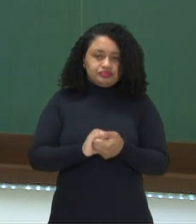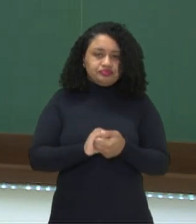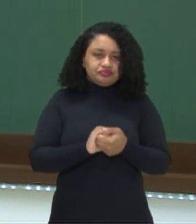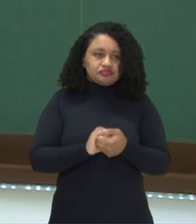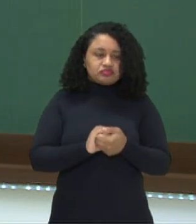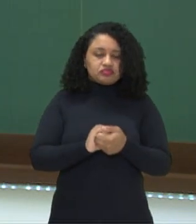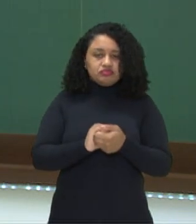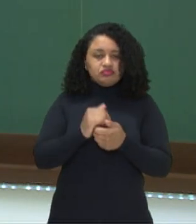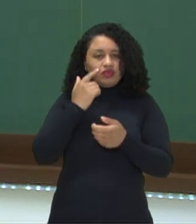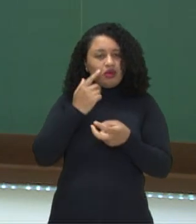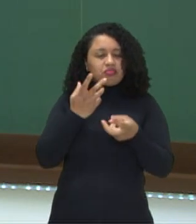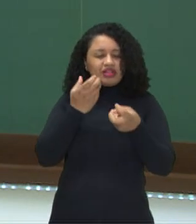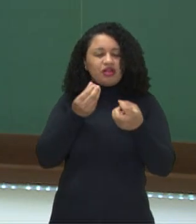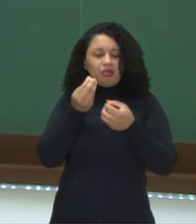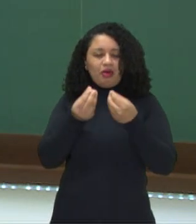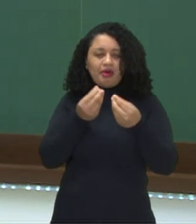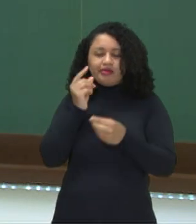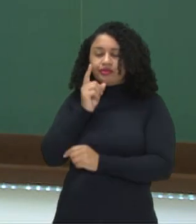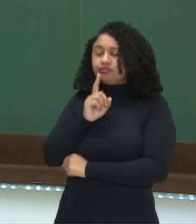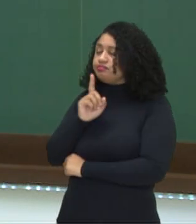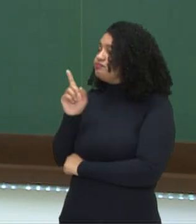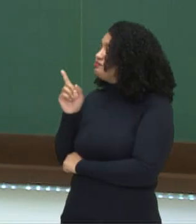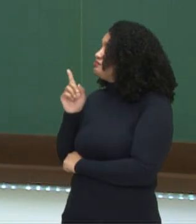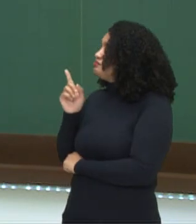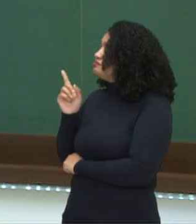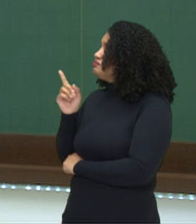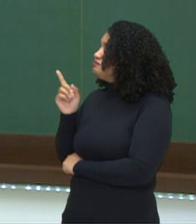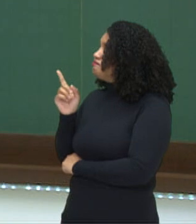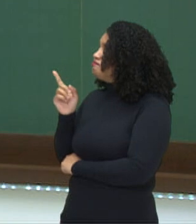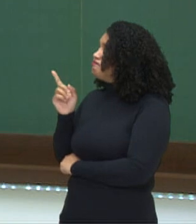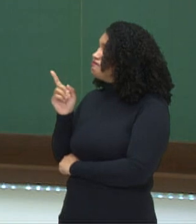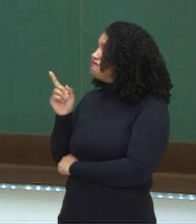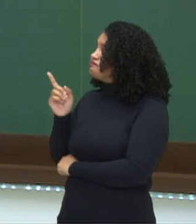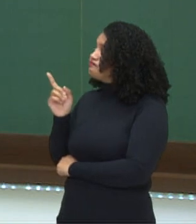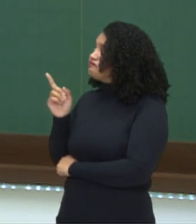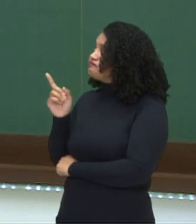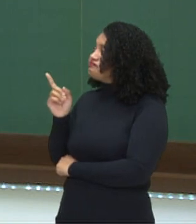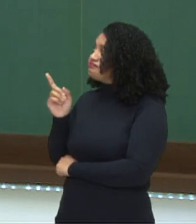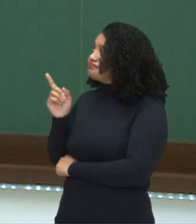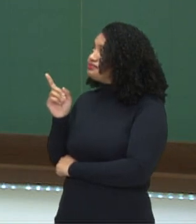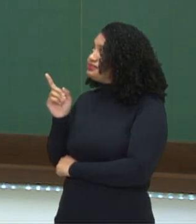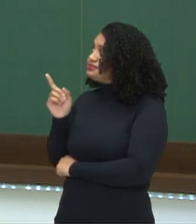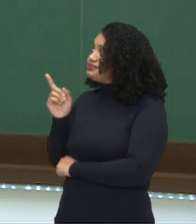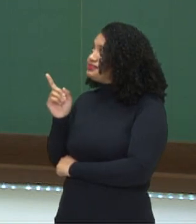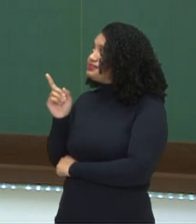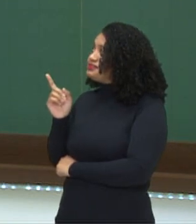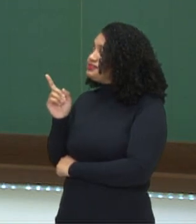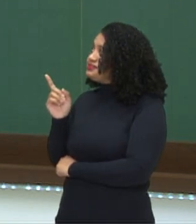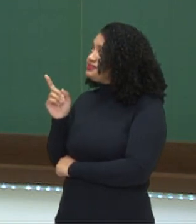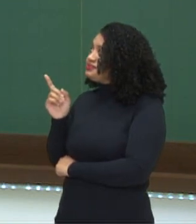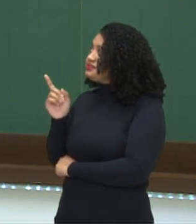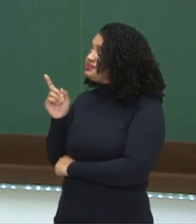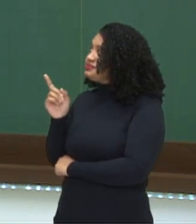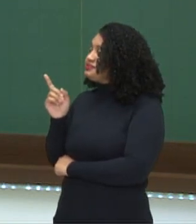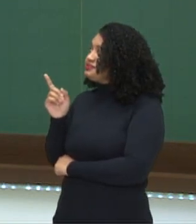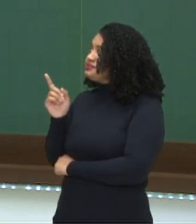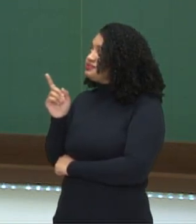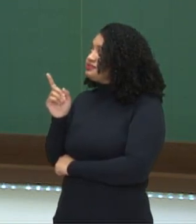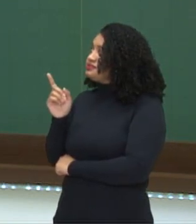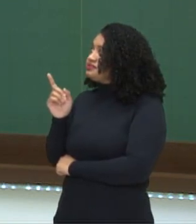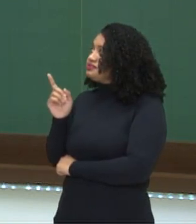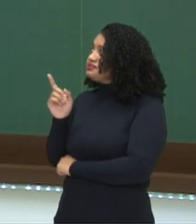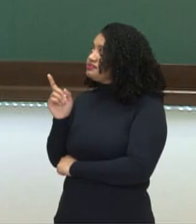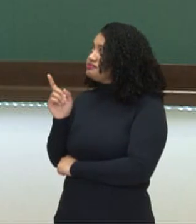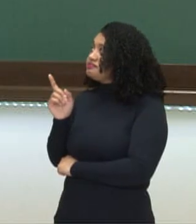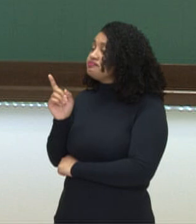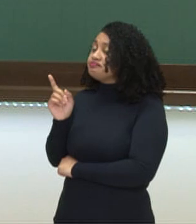3, 4, né? 4y ao quadrado, e x ao quadrado com menos 2x ao quadrado, menos x ao